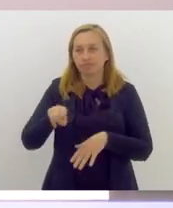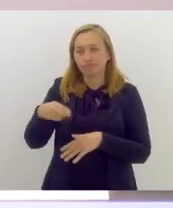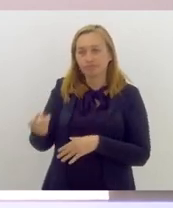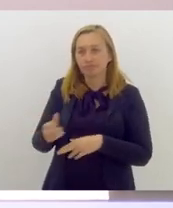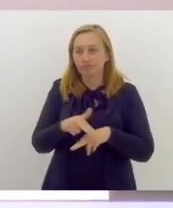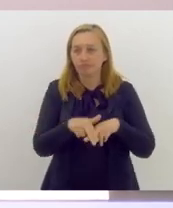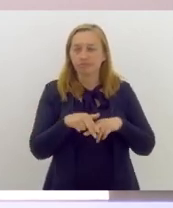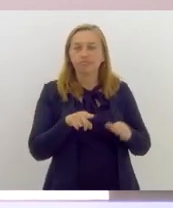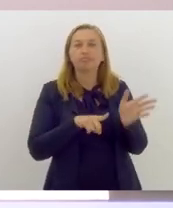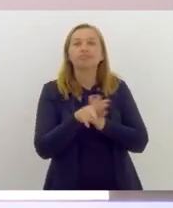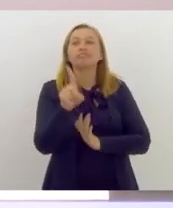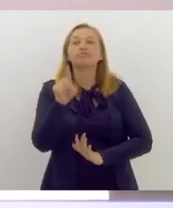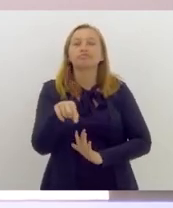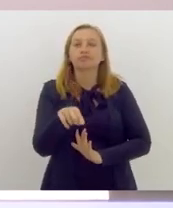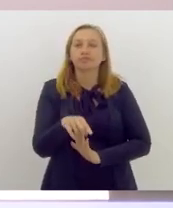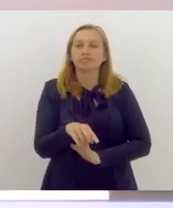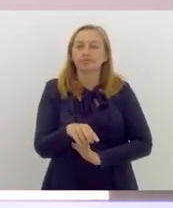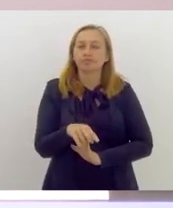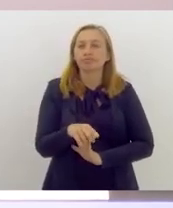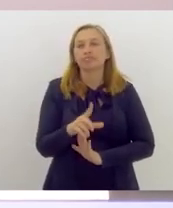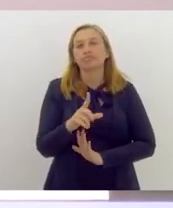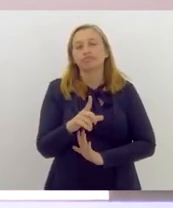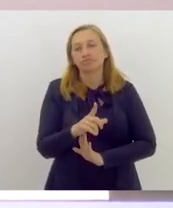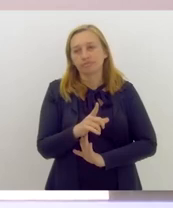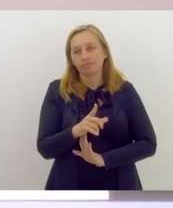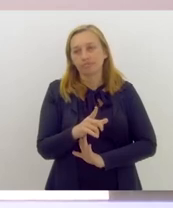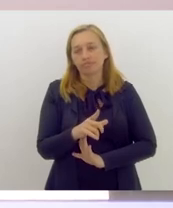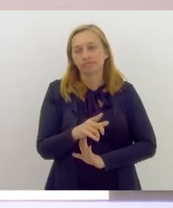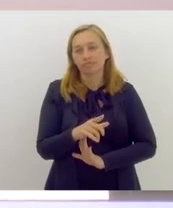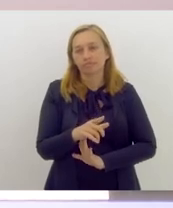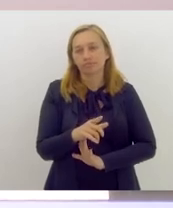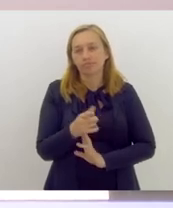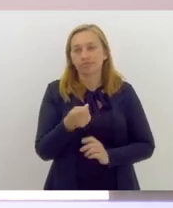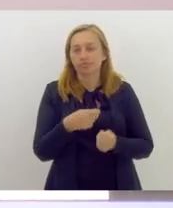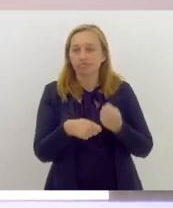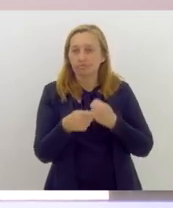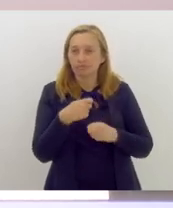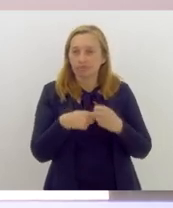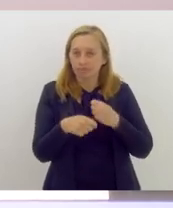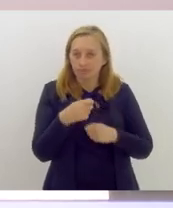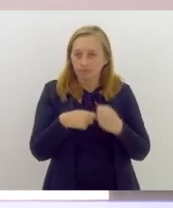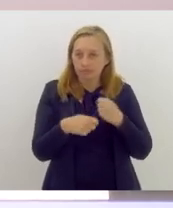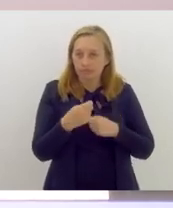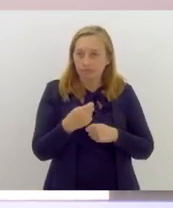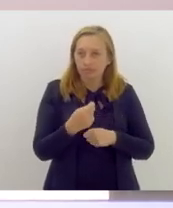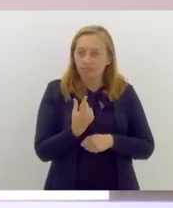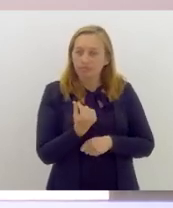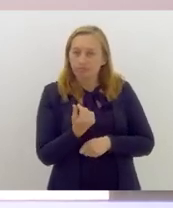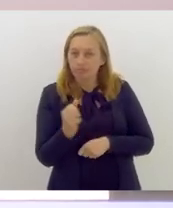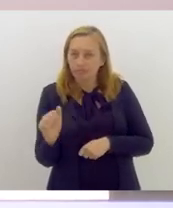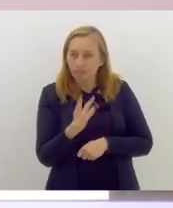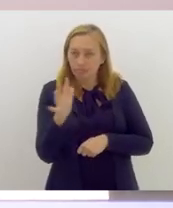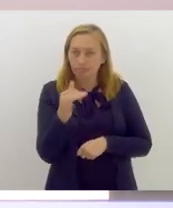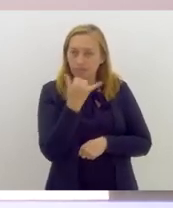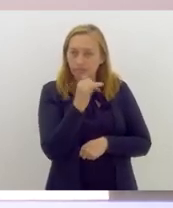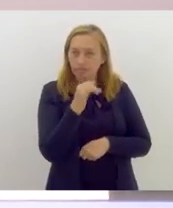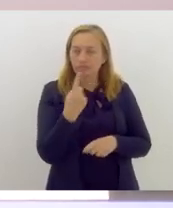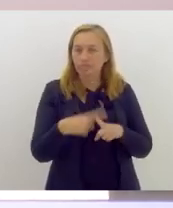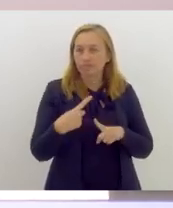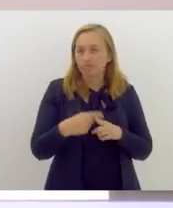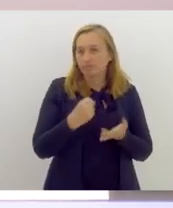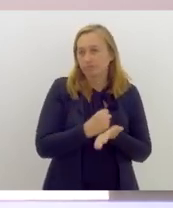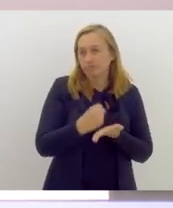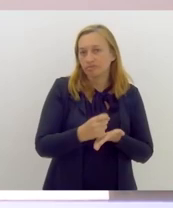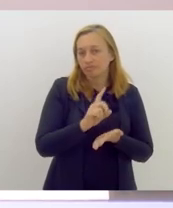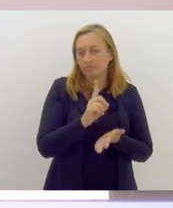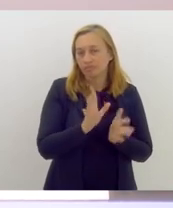a pergunta é já que arrisco de relacionamento foi afastado e o custo dessa termelétricas vai pesar na conta de luz porque o contrato ainda não